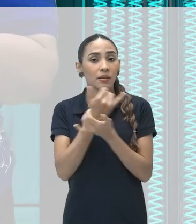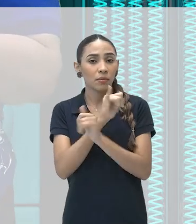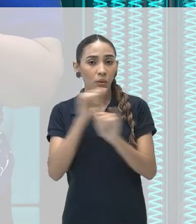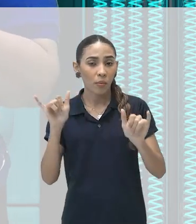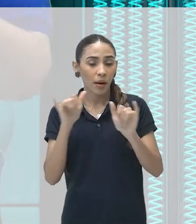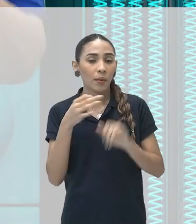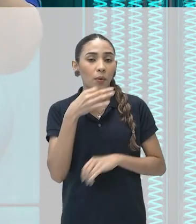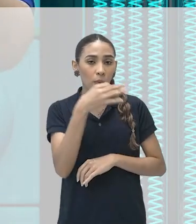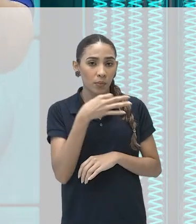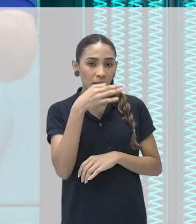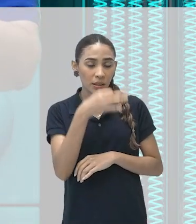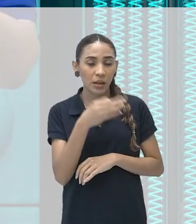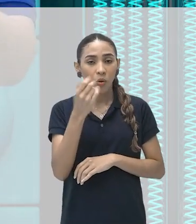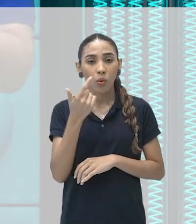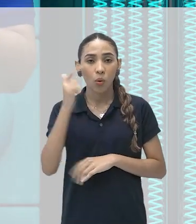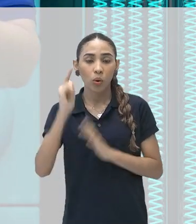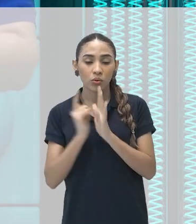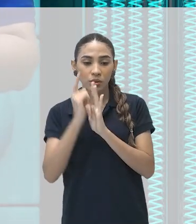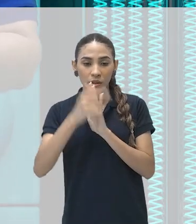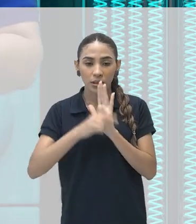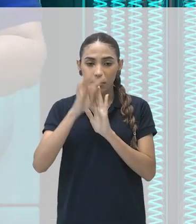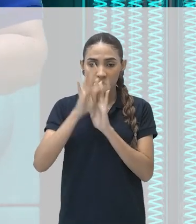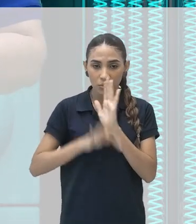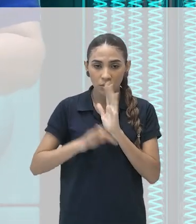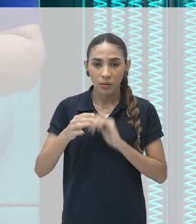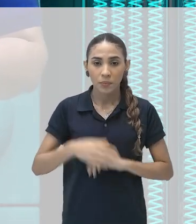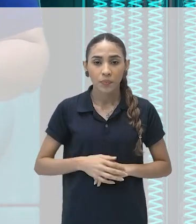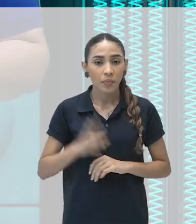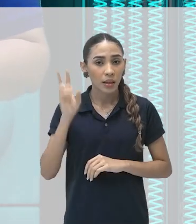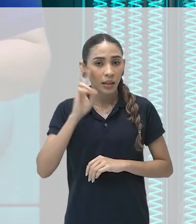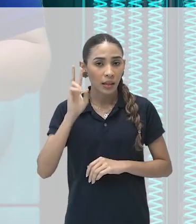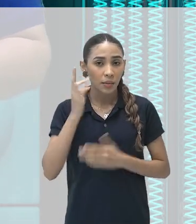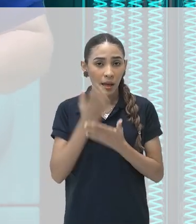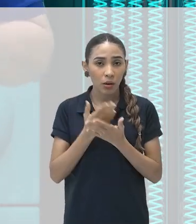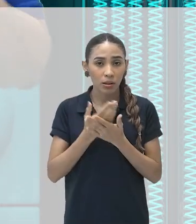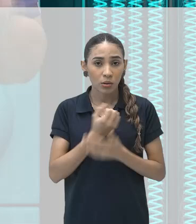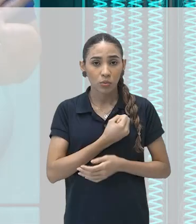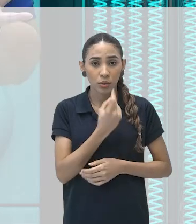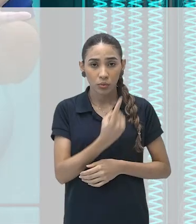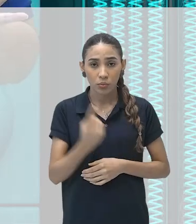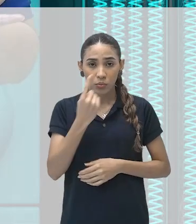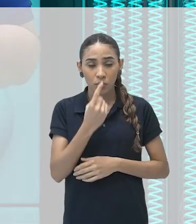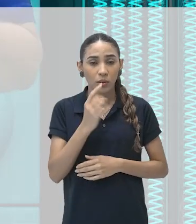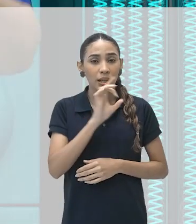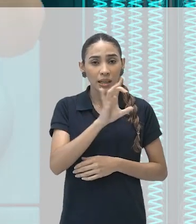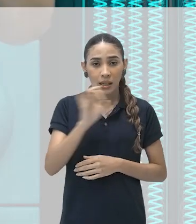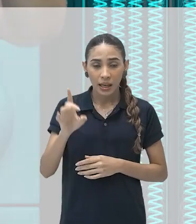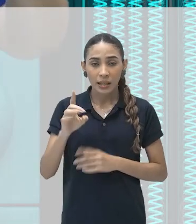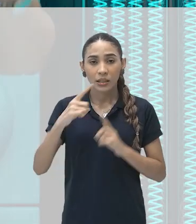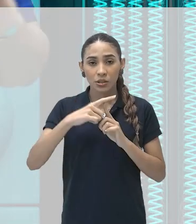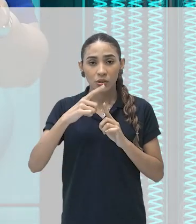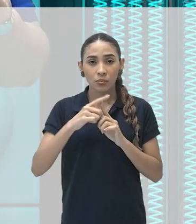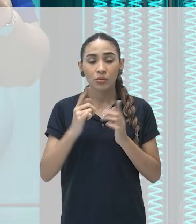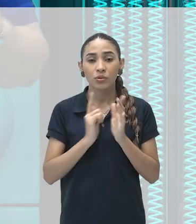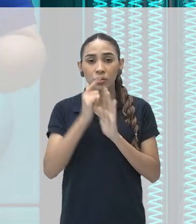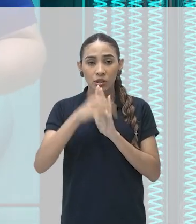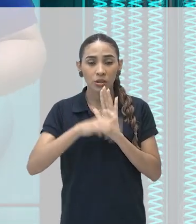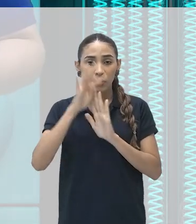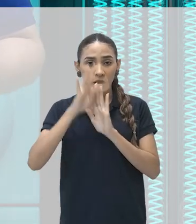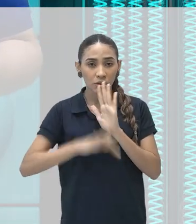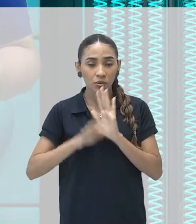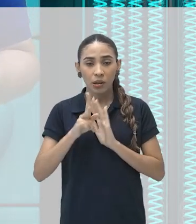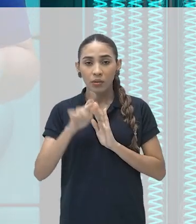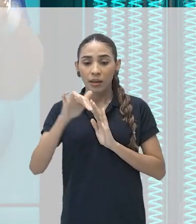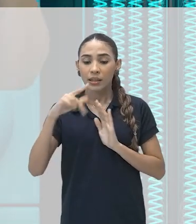As opiniões ficam para outros gêneros textuais. Lembre-se da aula 1. Cada gênero textual vai circular